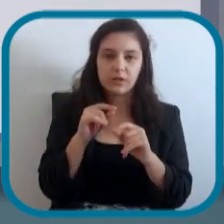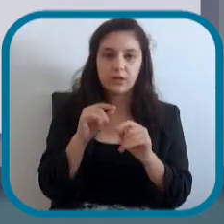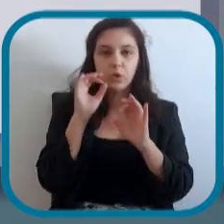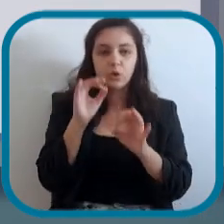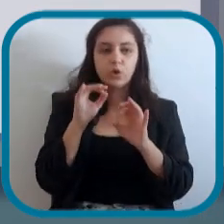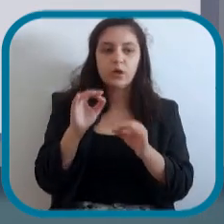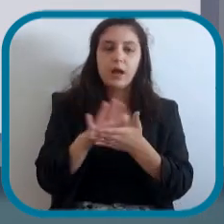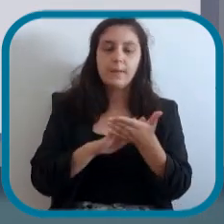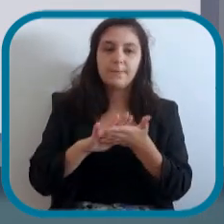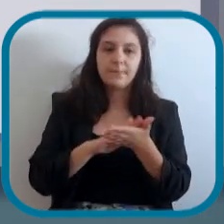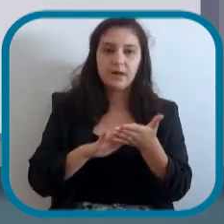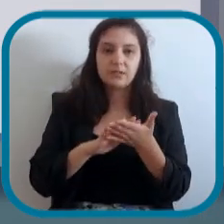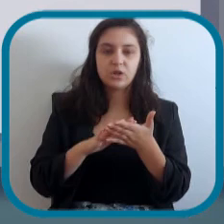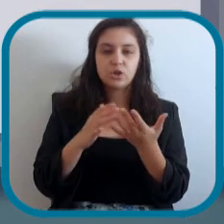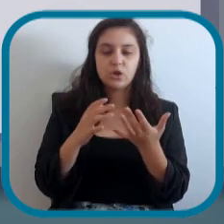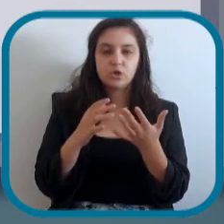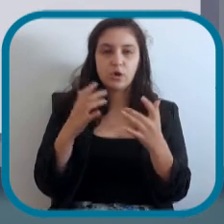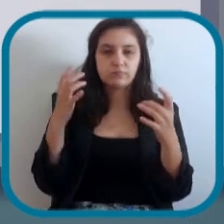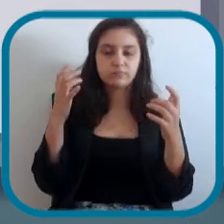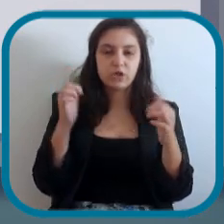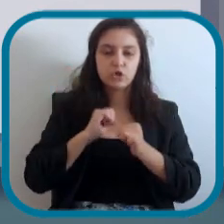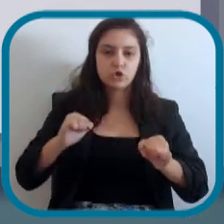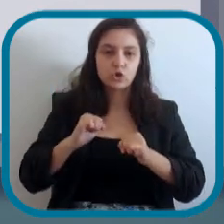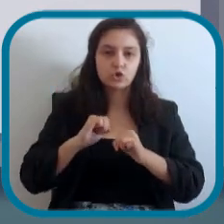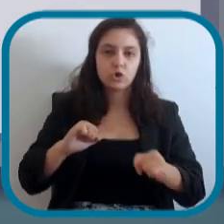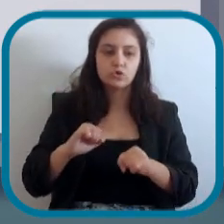depressão, poderá ser utilizado um tratamento à base de